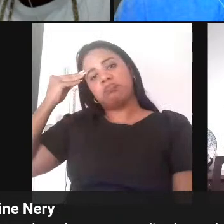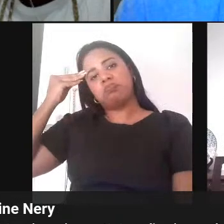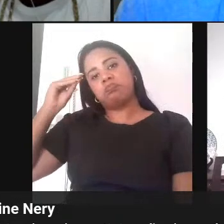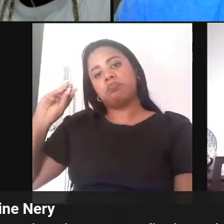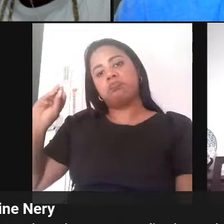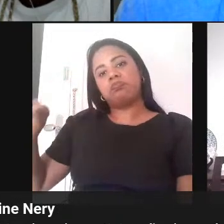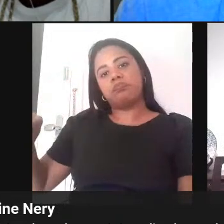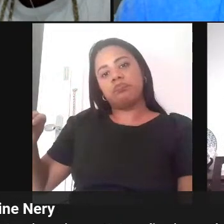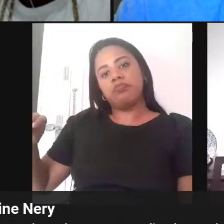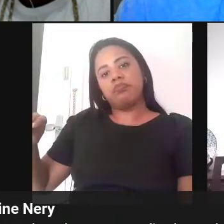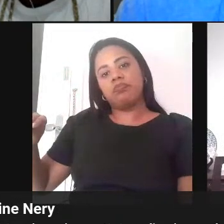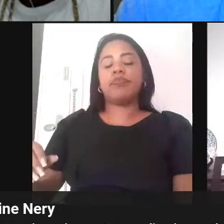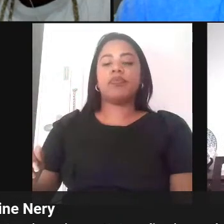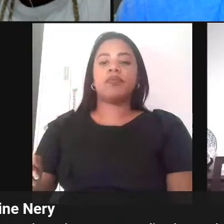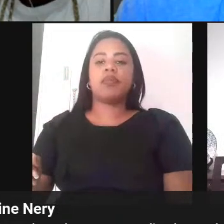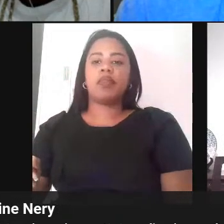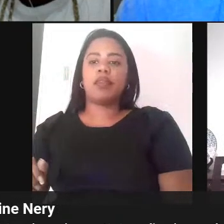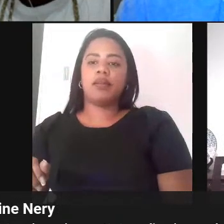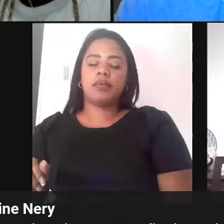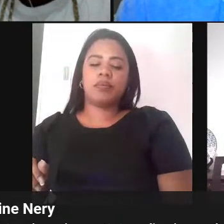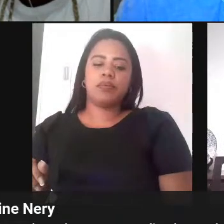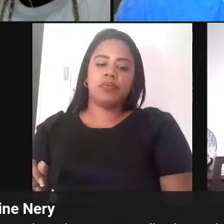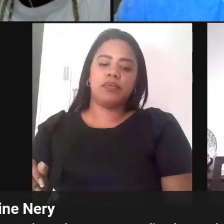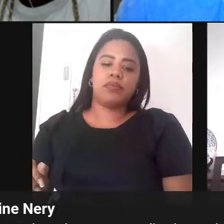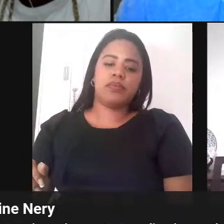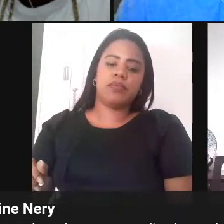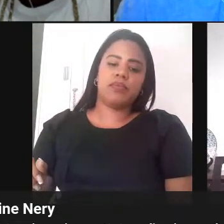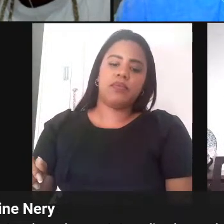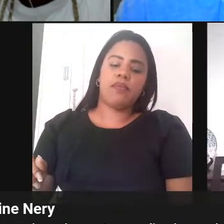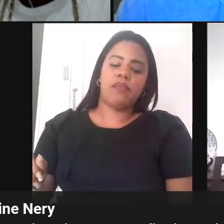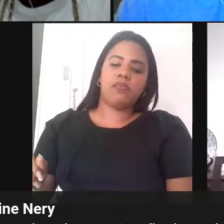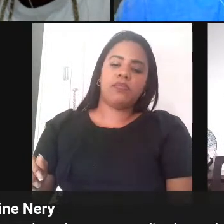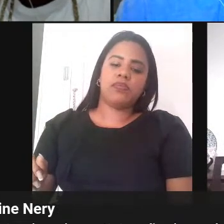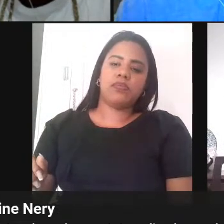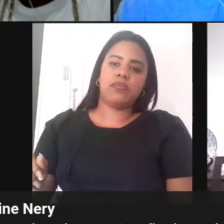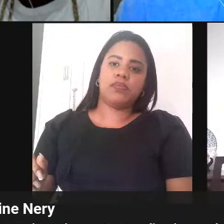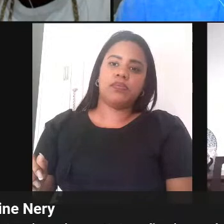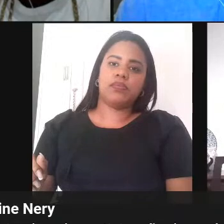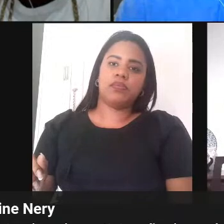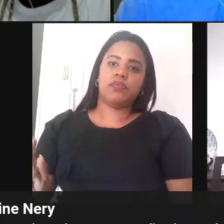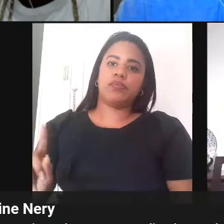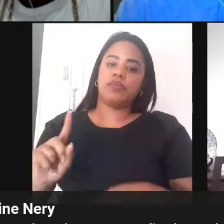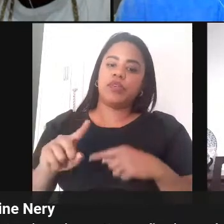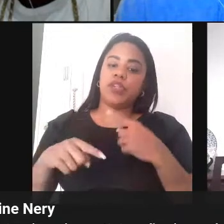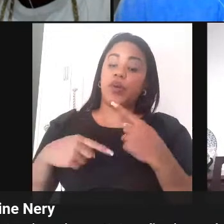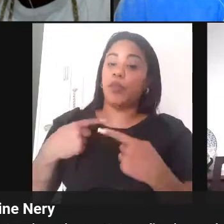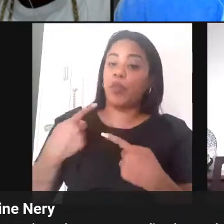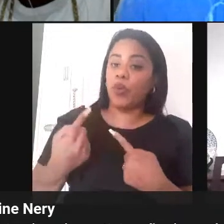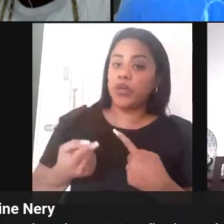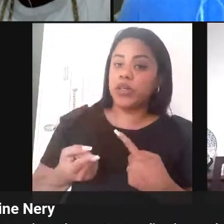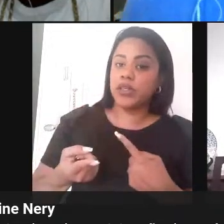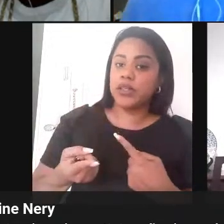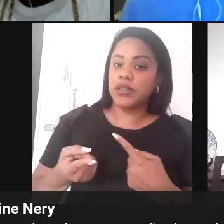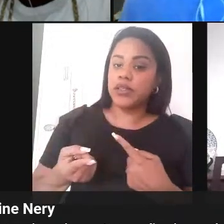E depois há O Nós Matamos o Cão Tinhoso.